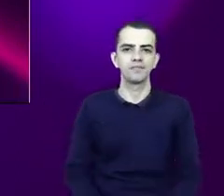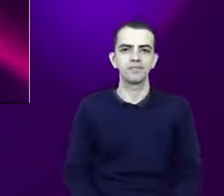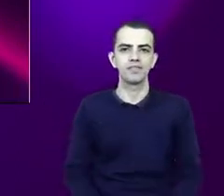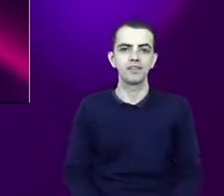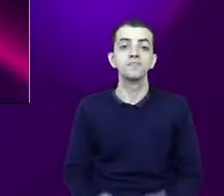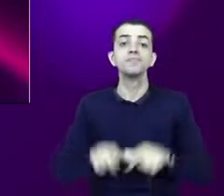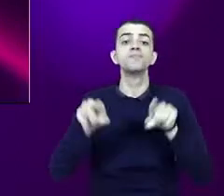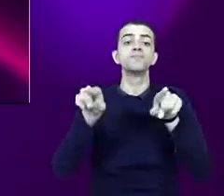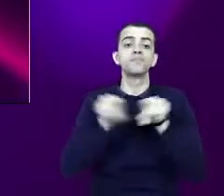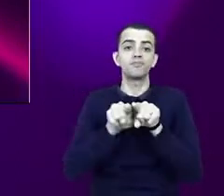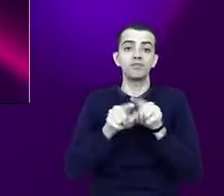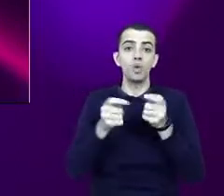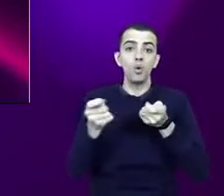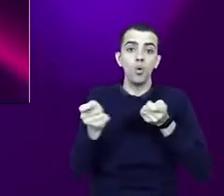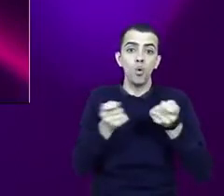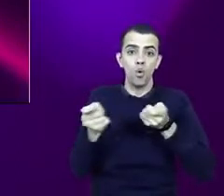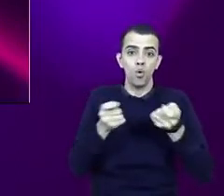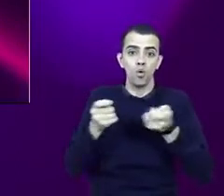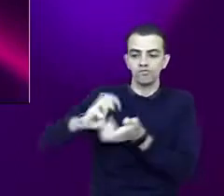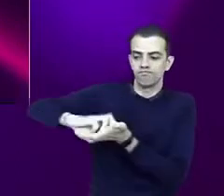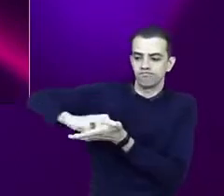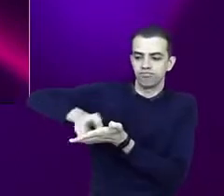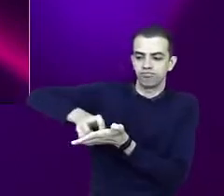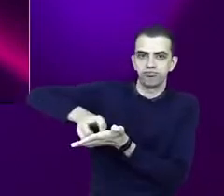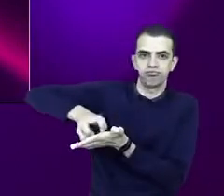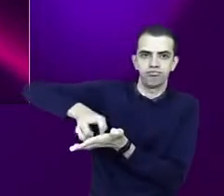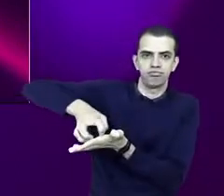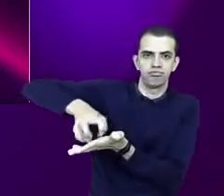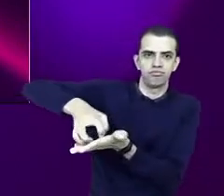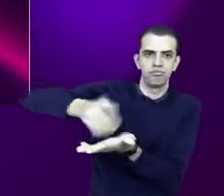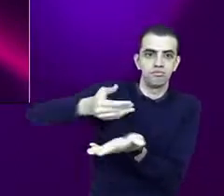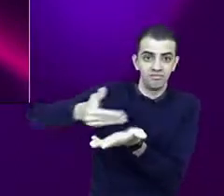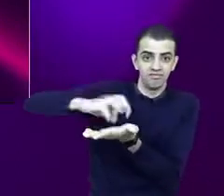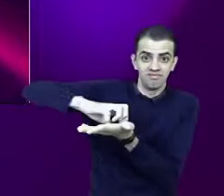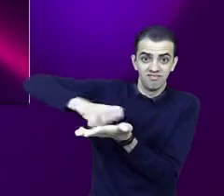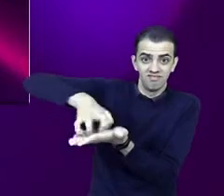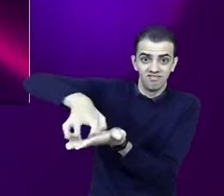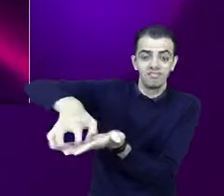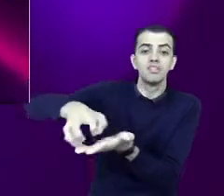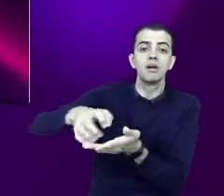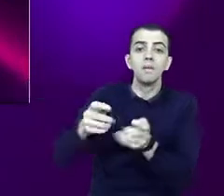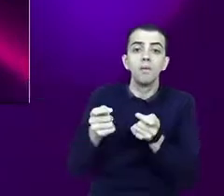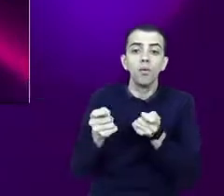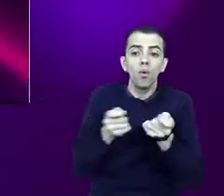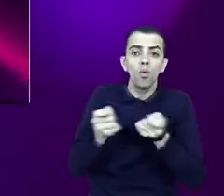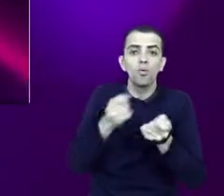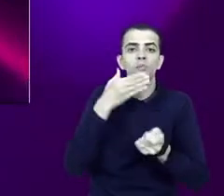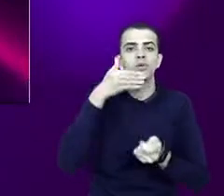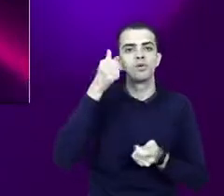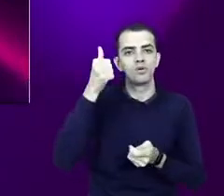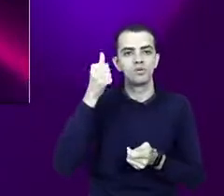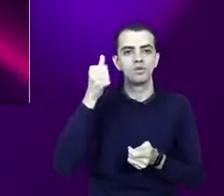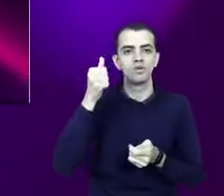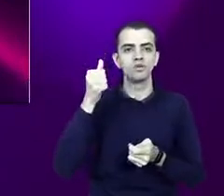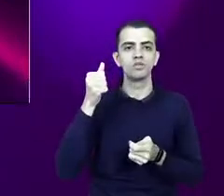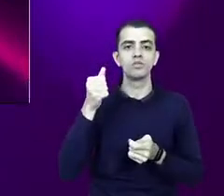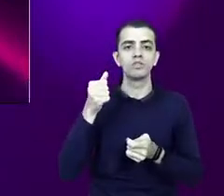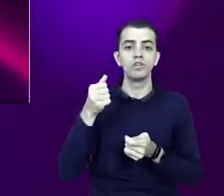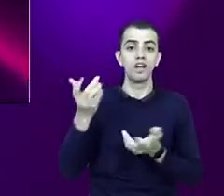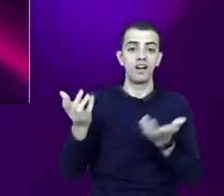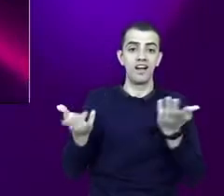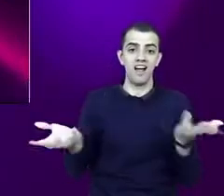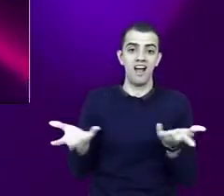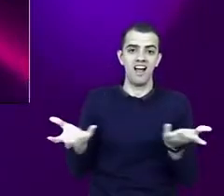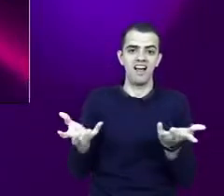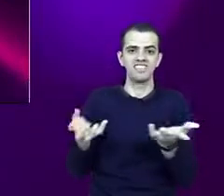controle da fresagem acetabular. Então, com o advento da cirurgia robótica, a fresagem acetabular